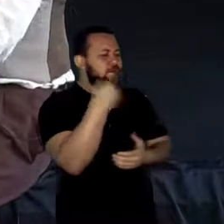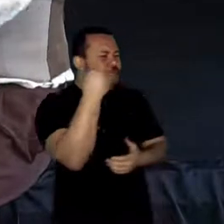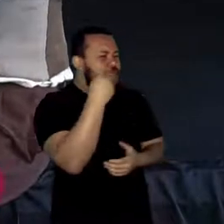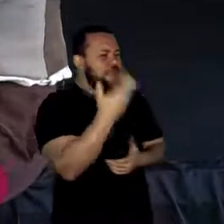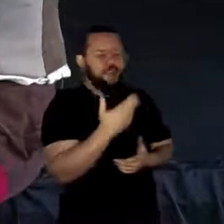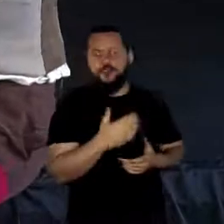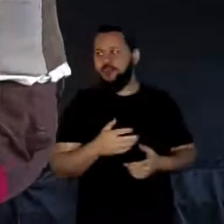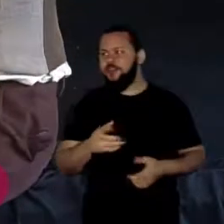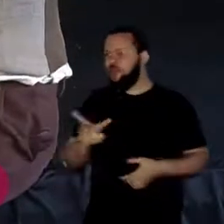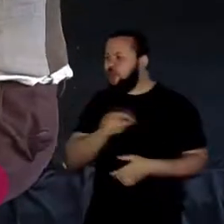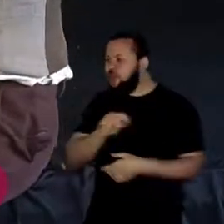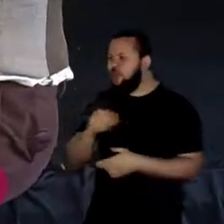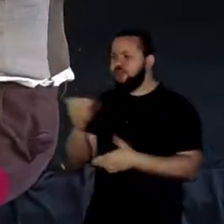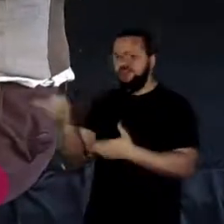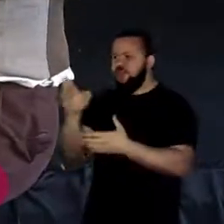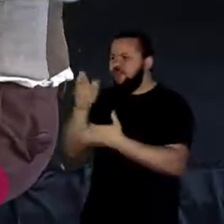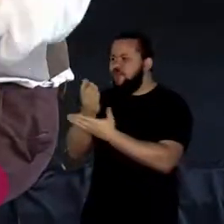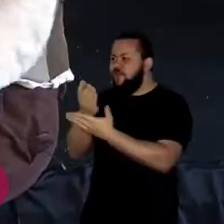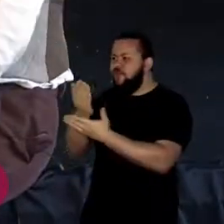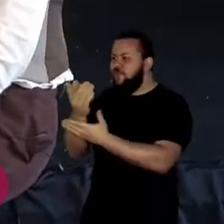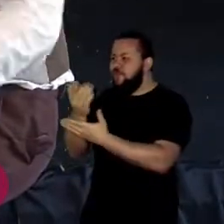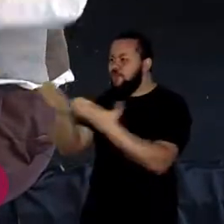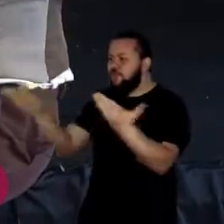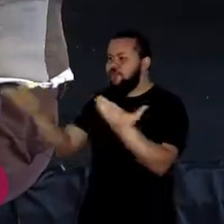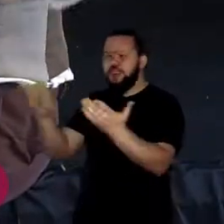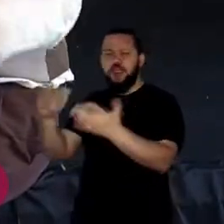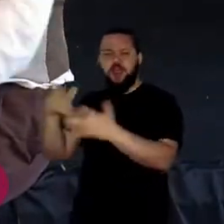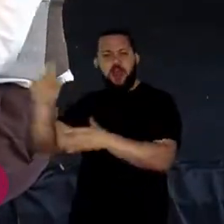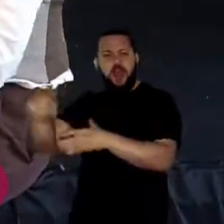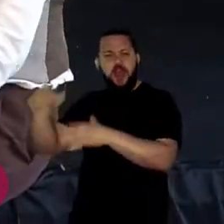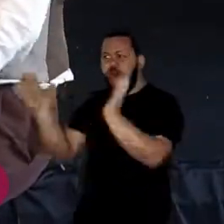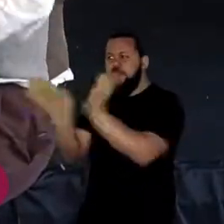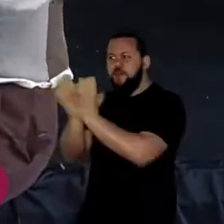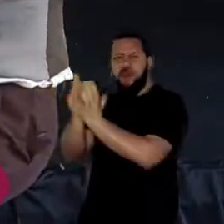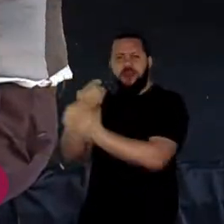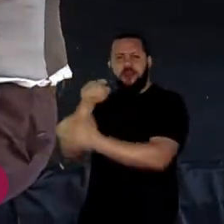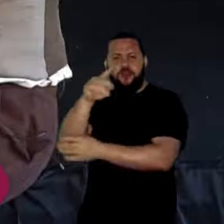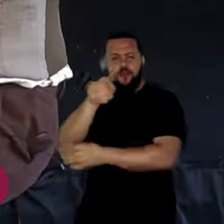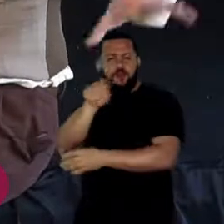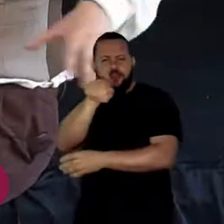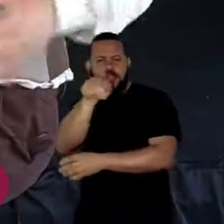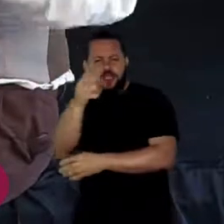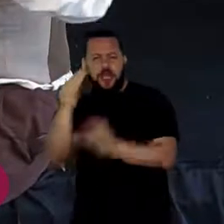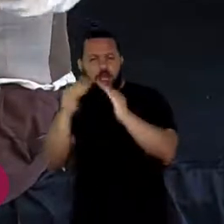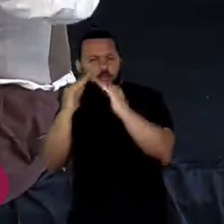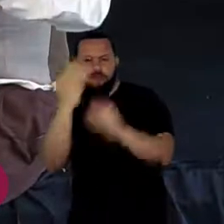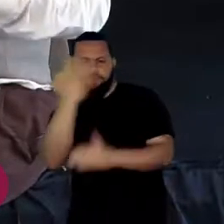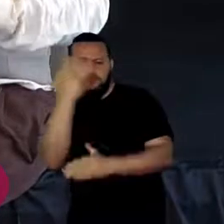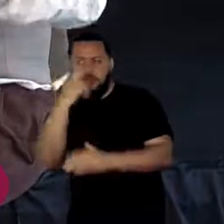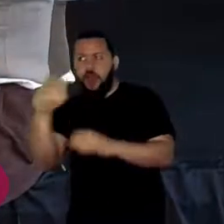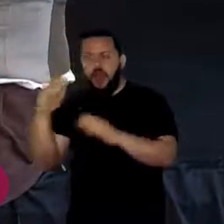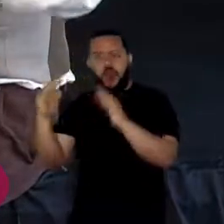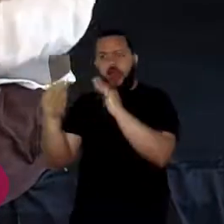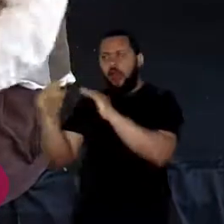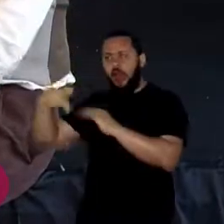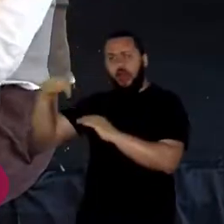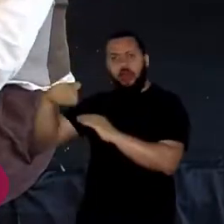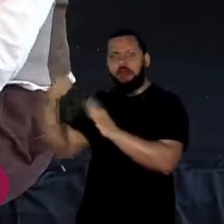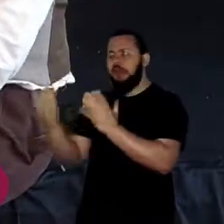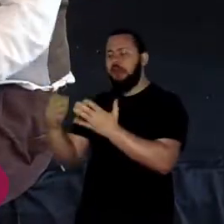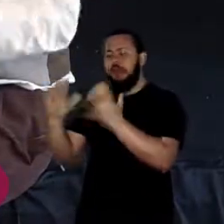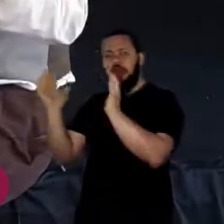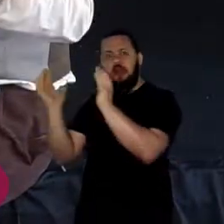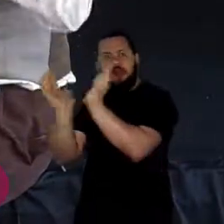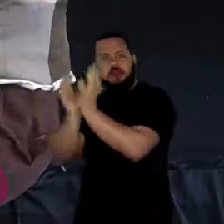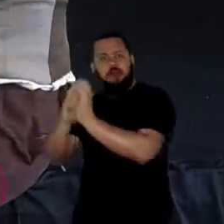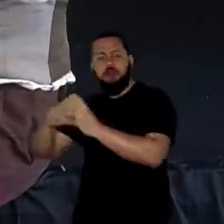por ter vocês aqui, que é uma equipe enorme, para quem não está vendo lá atrás das câmeras, né? Aqui é uma equipe muito grande, já dá uma emoção, porque são várias pessoas,